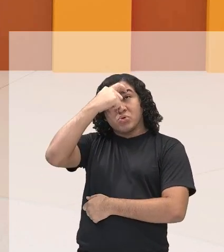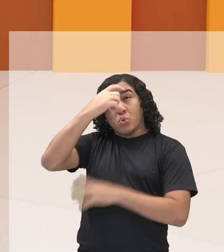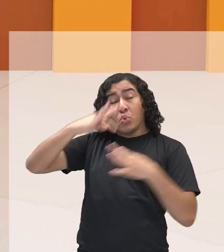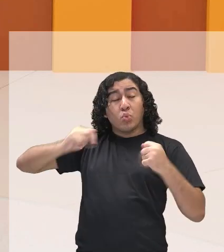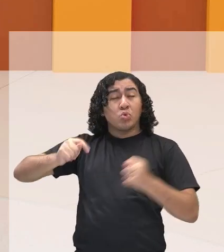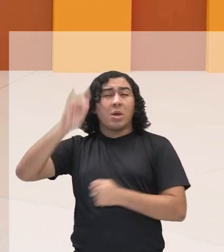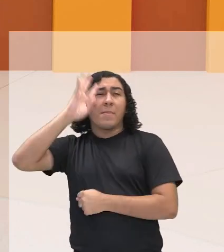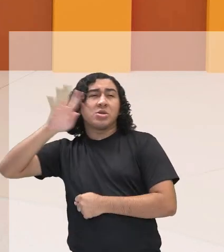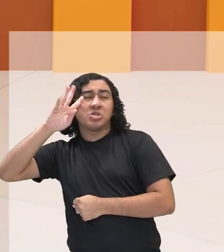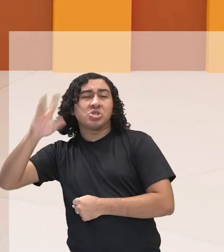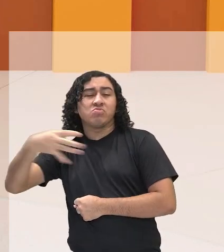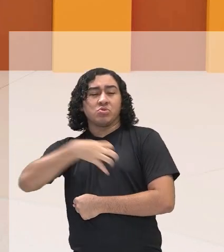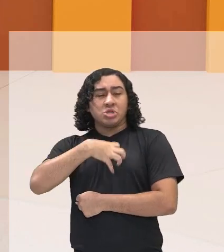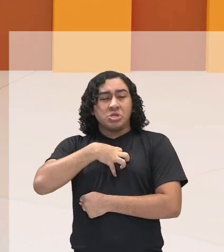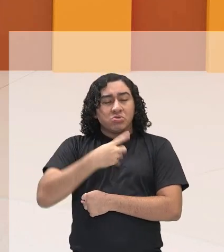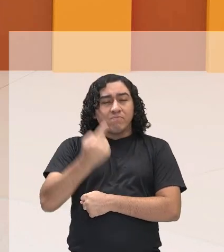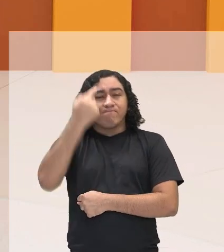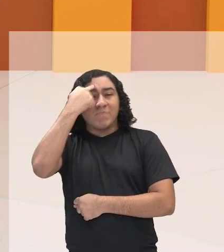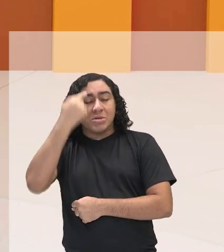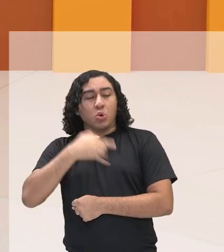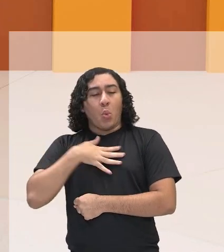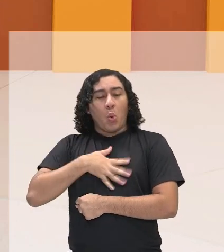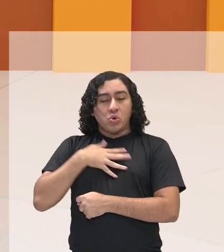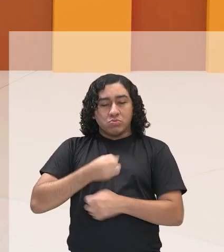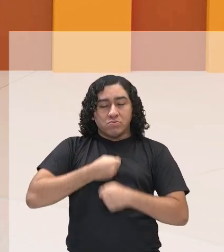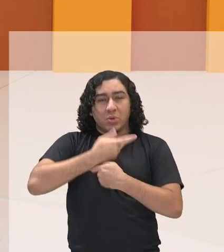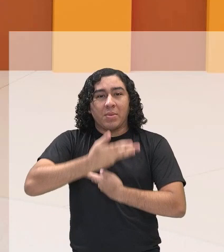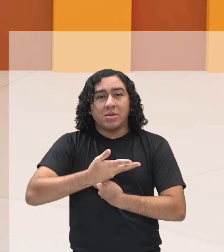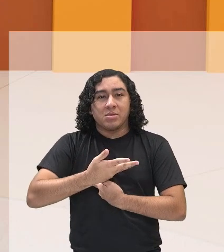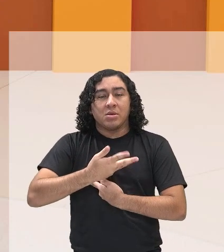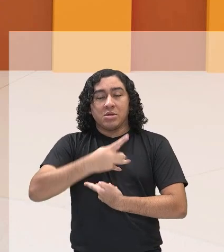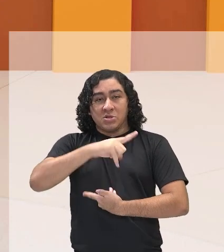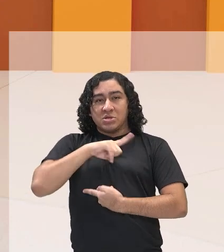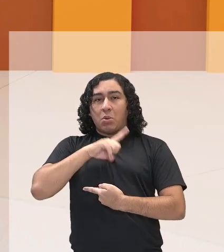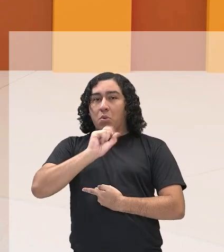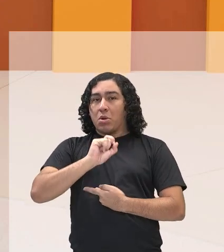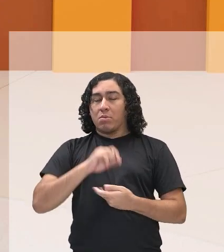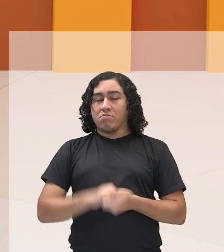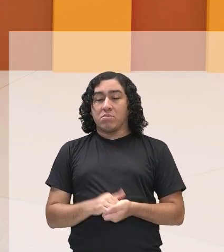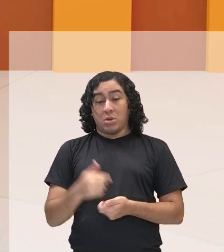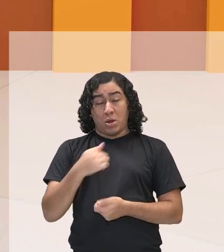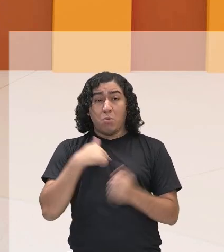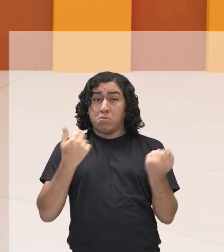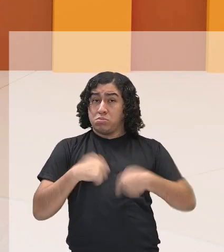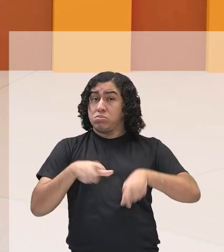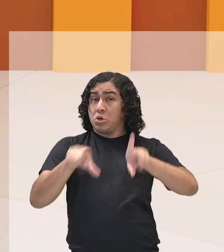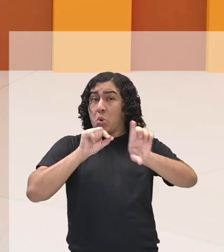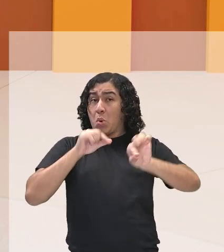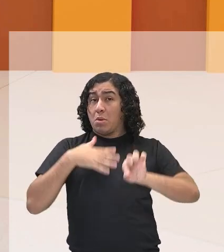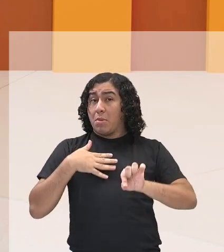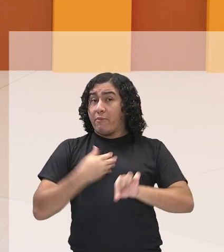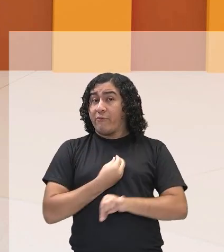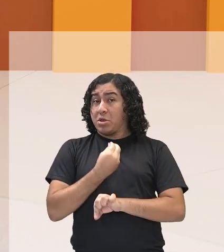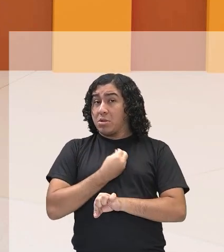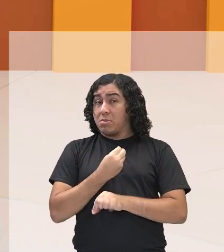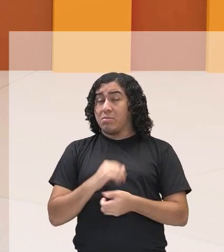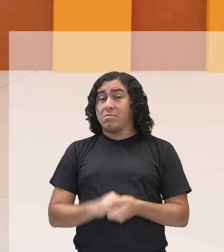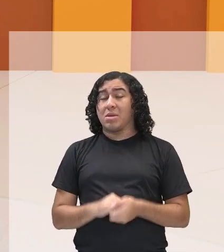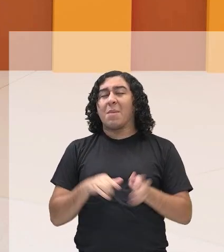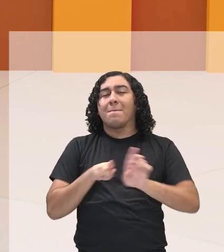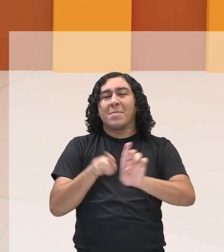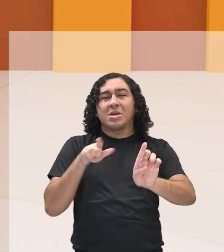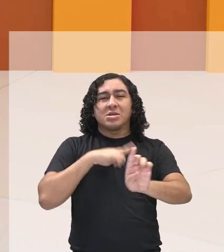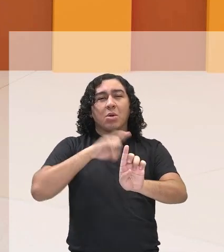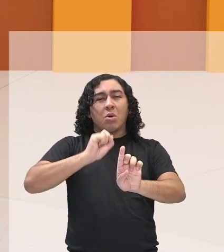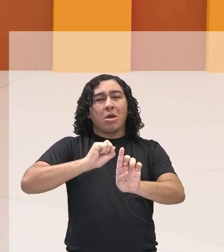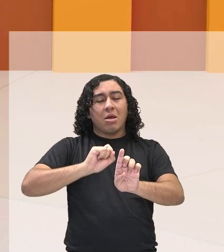o que eu penso, o que eu gosto. Né? E eu faço as minhas escolhas mediante essas